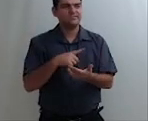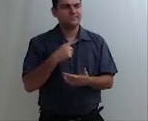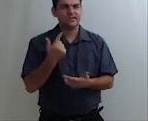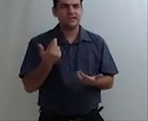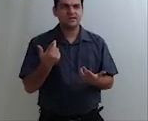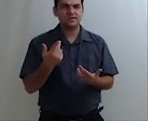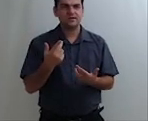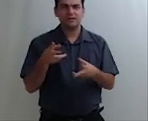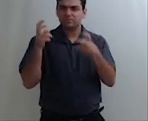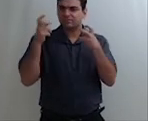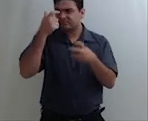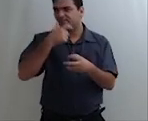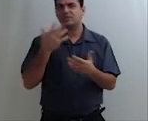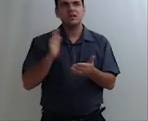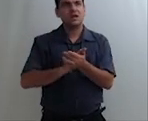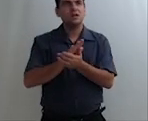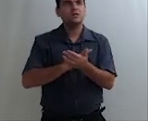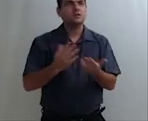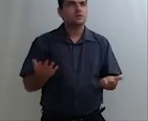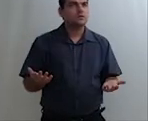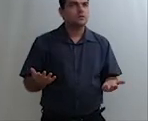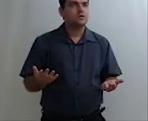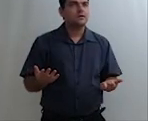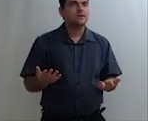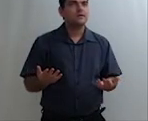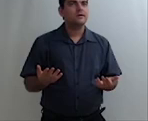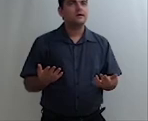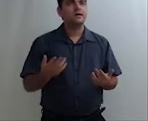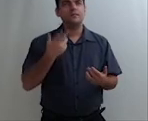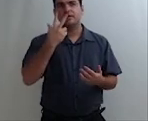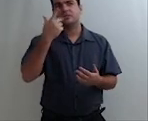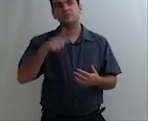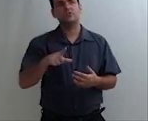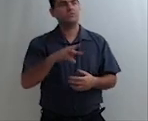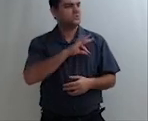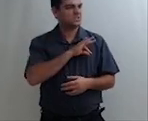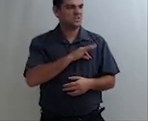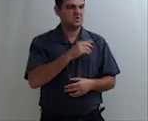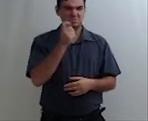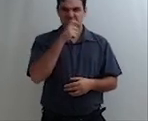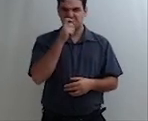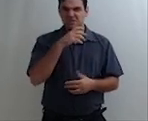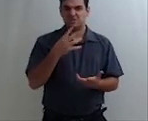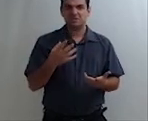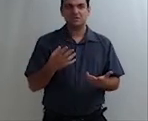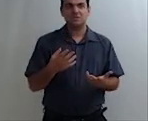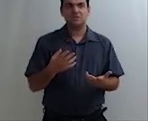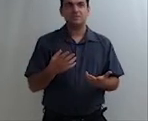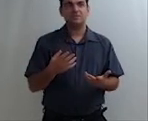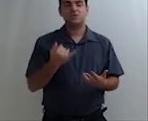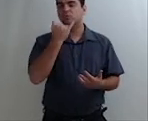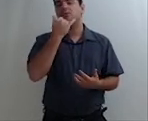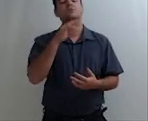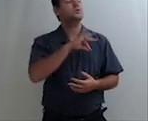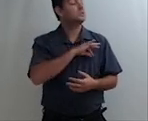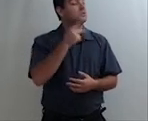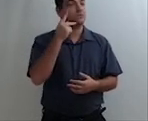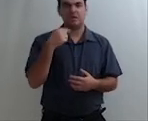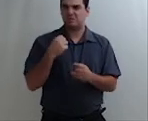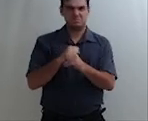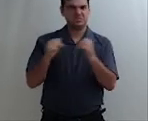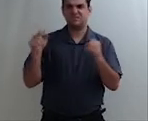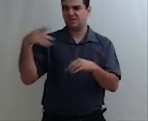vai de encontro aquilo que os policiais dizem naquela ocasião o Renan não participou desses